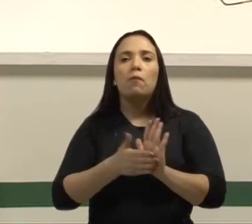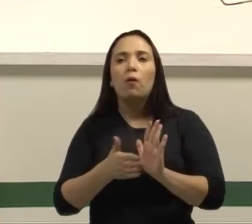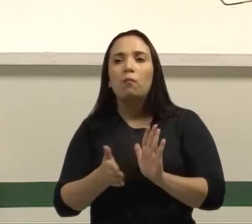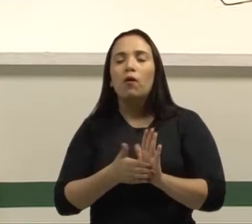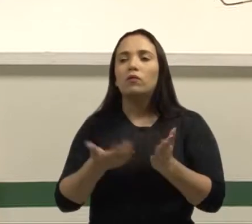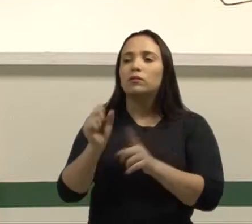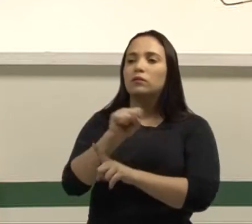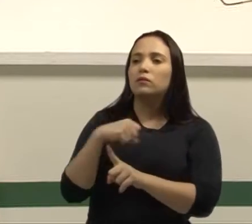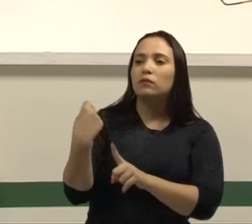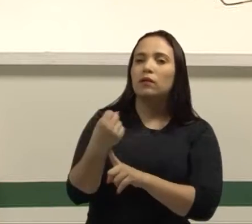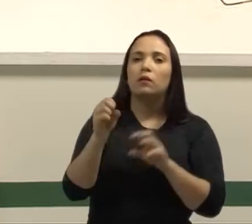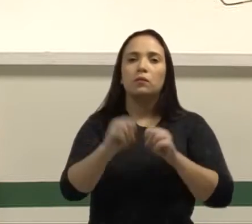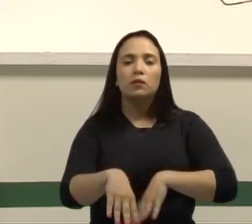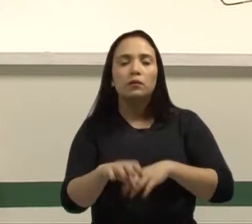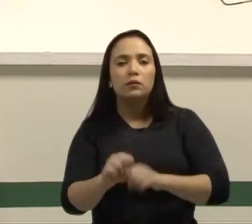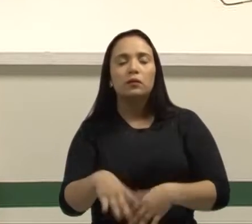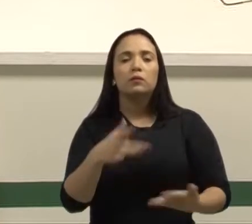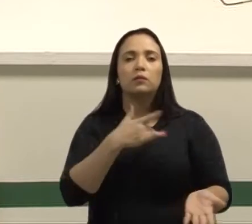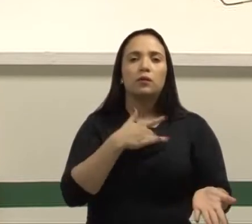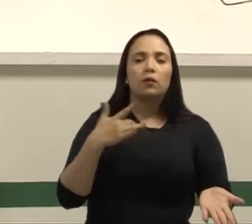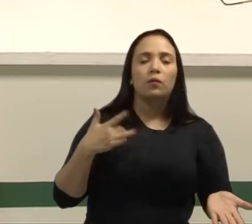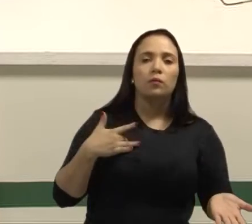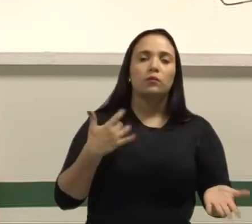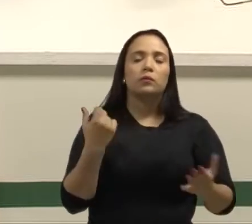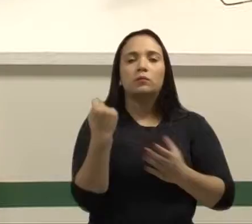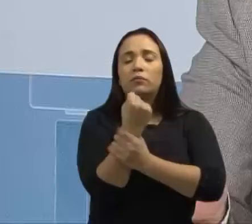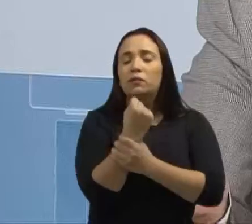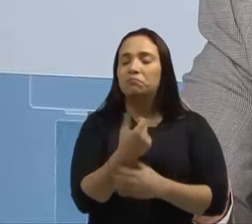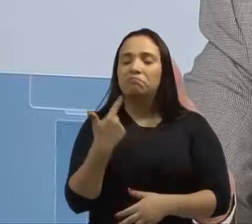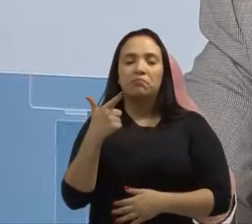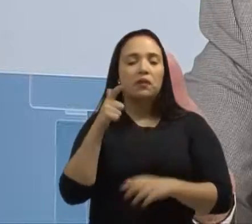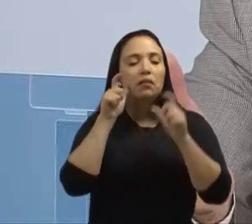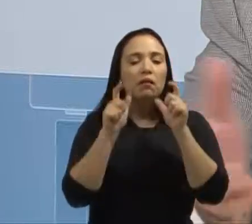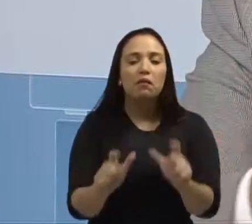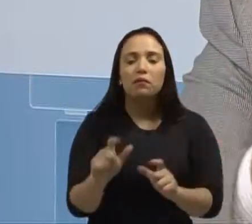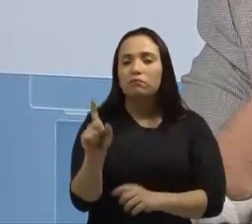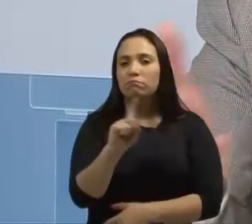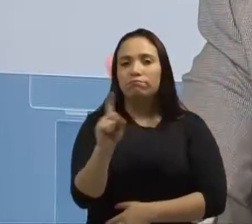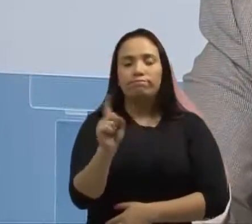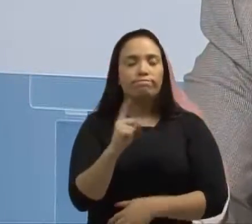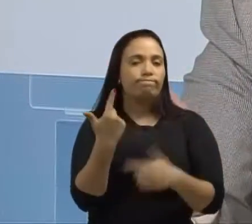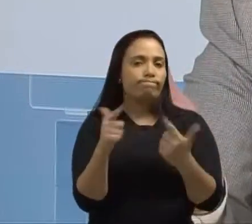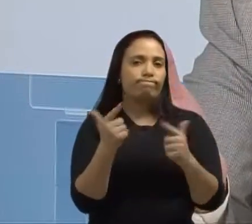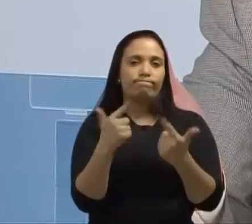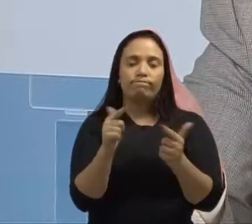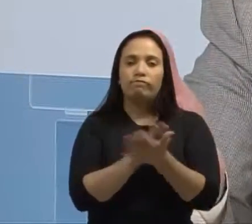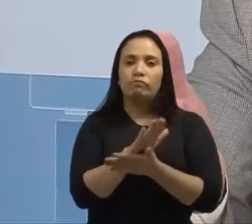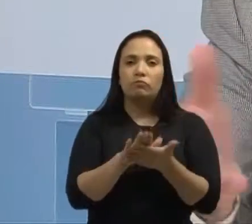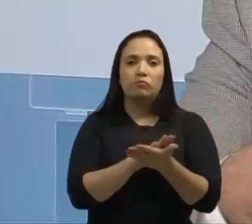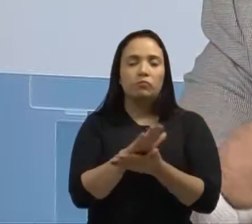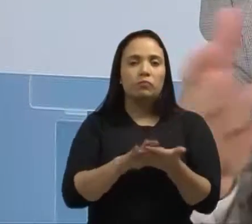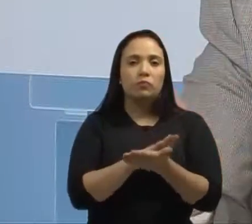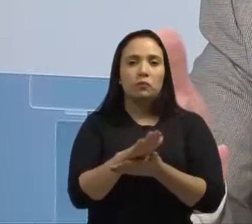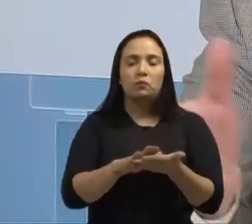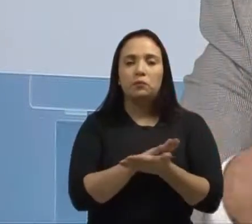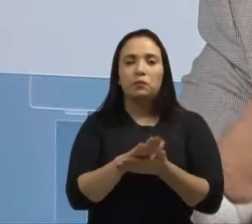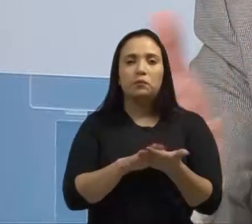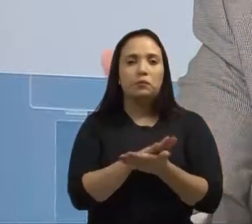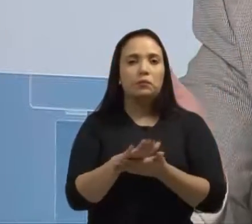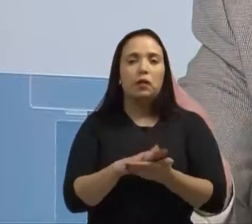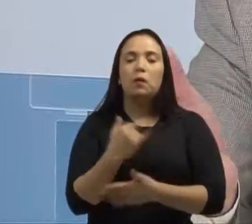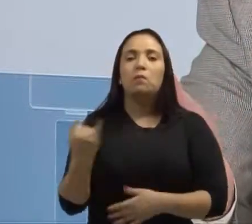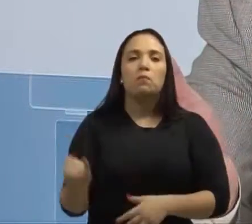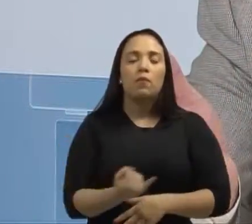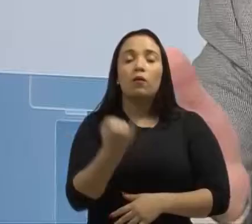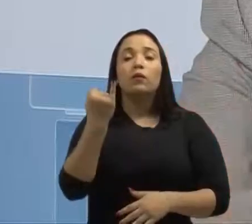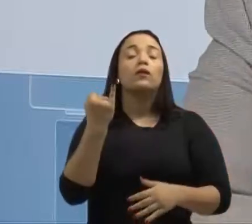tem a saúde, não tem a educação, não tem a questão da segurança, não tem nada. Nada interessa. Nada está sendo discutido, nada é